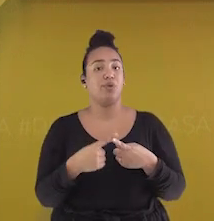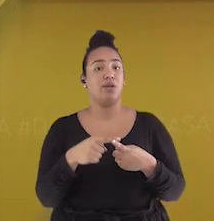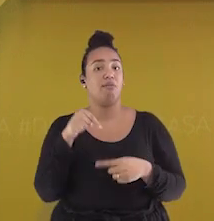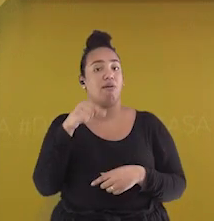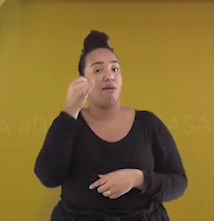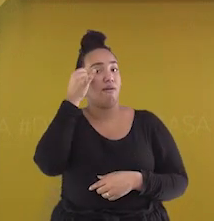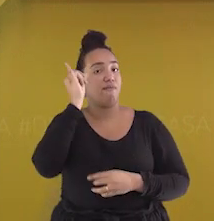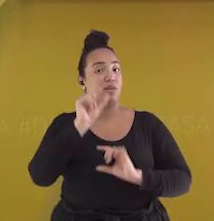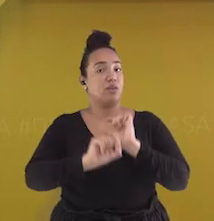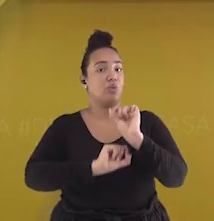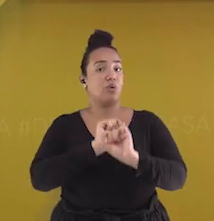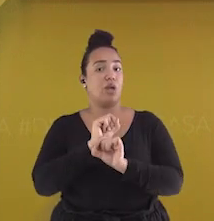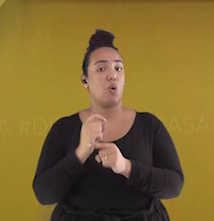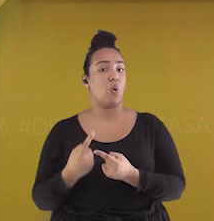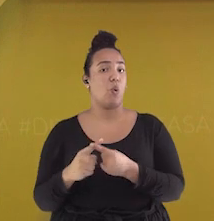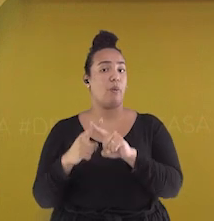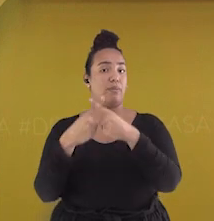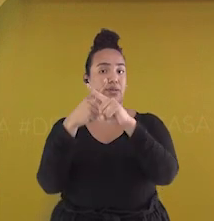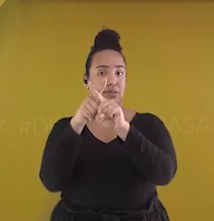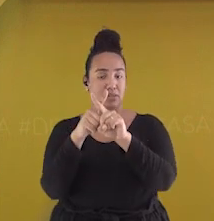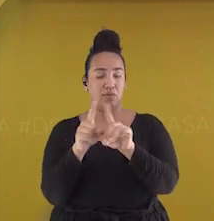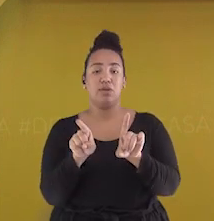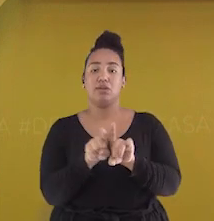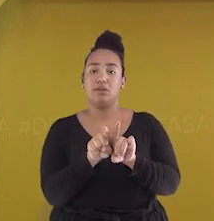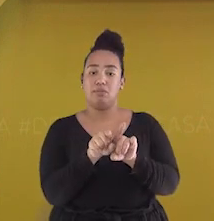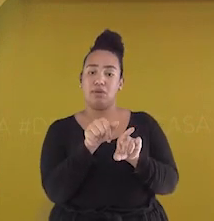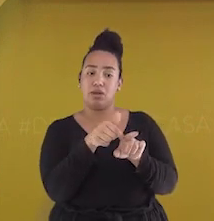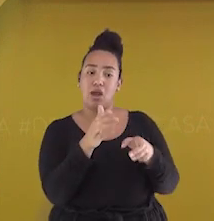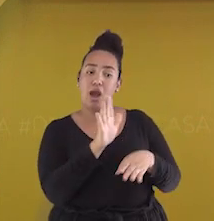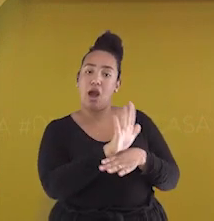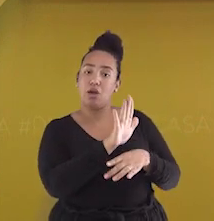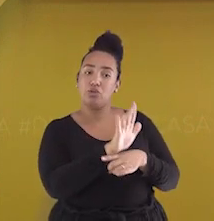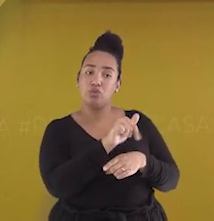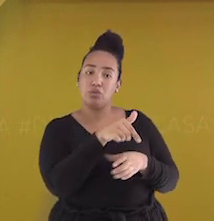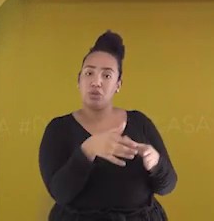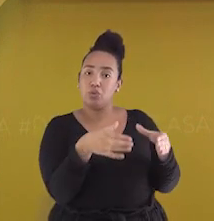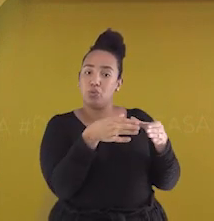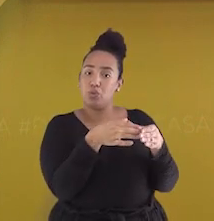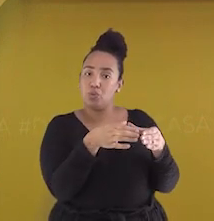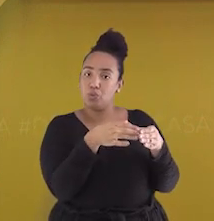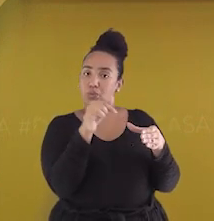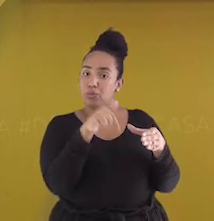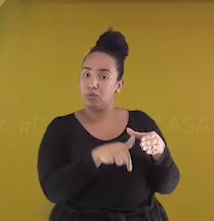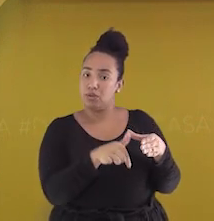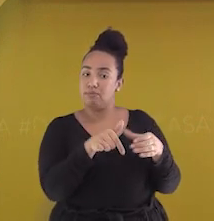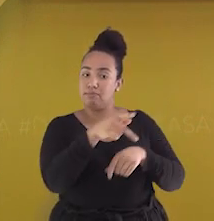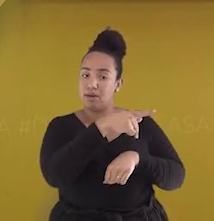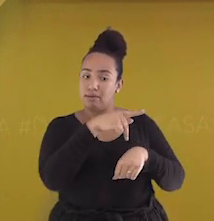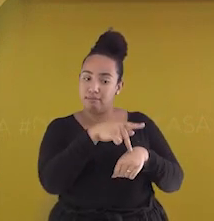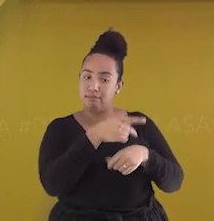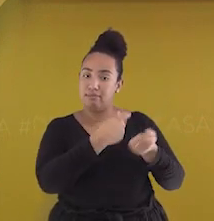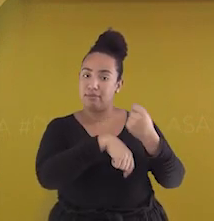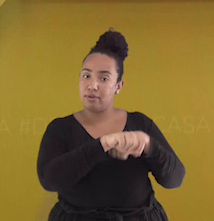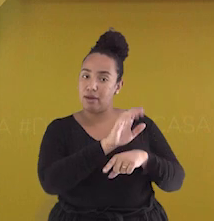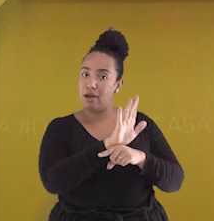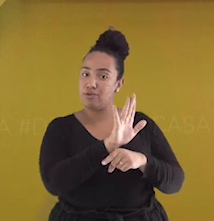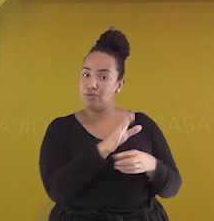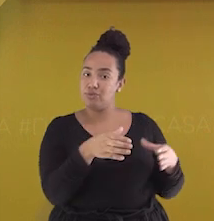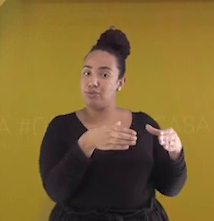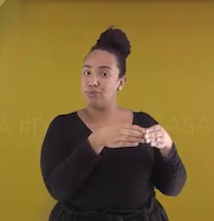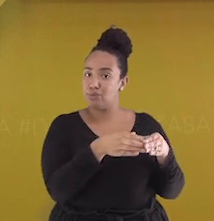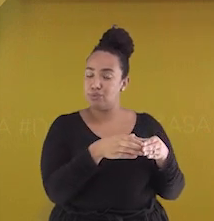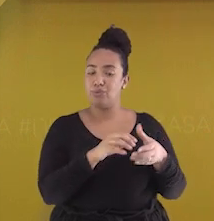e privilegiando os parceiros comerciais existentes dentro do próprio acordo.